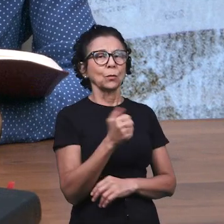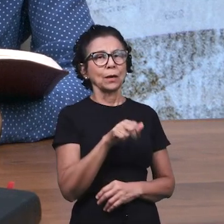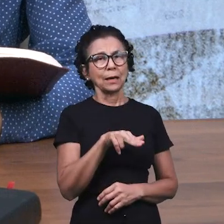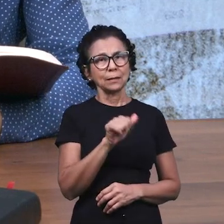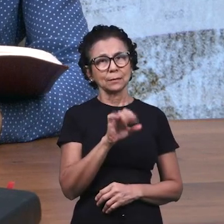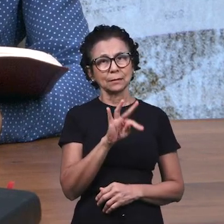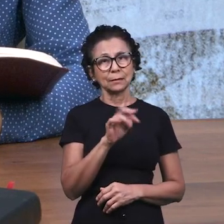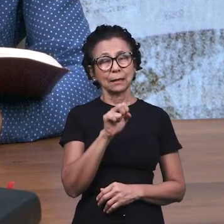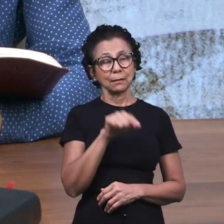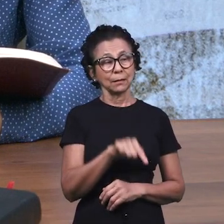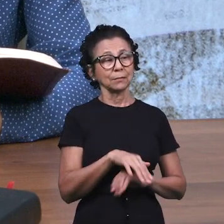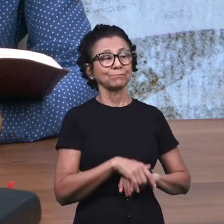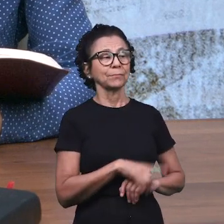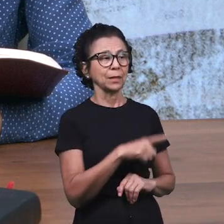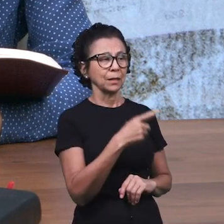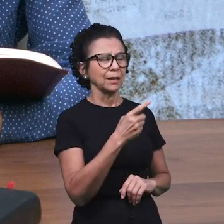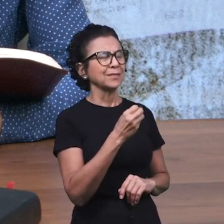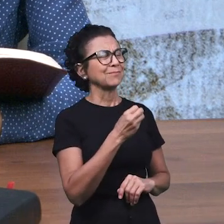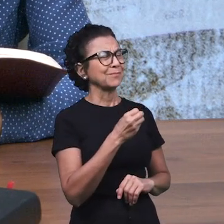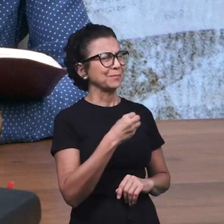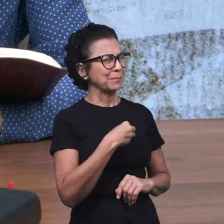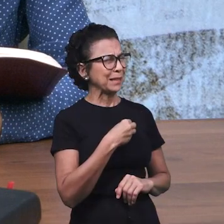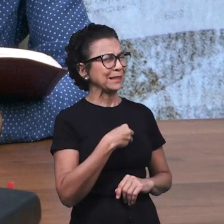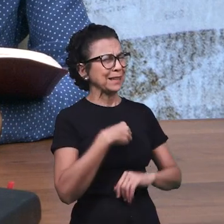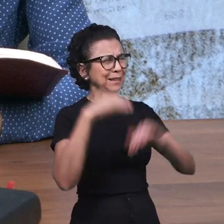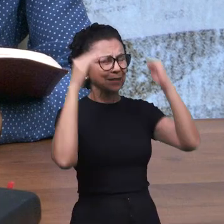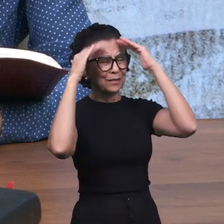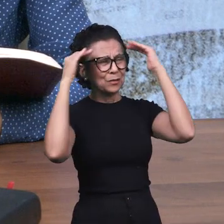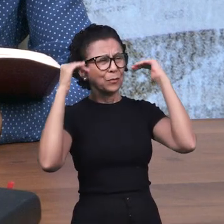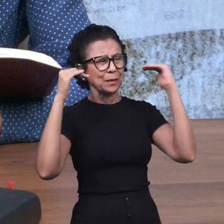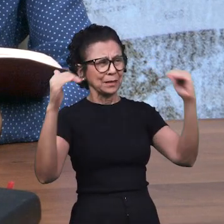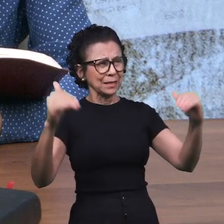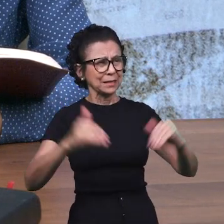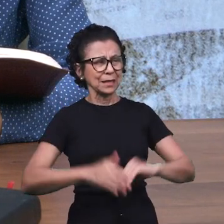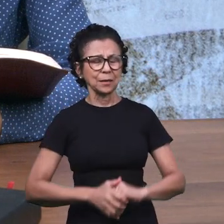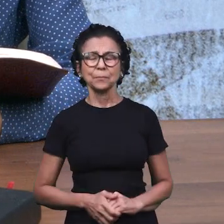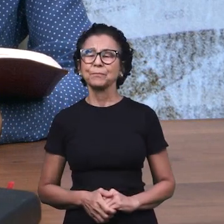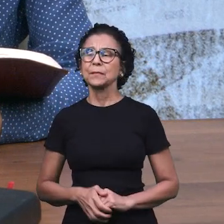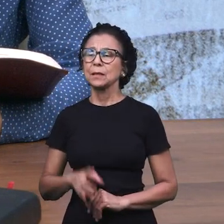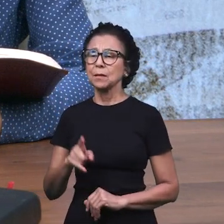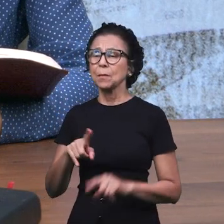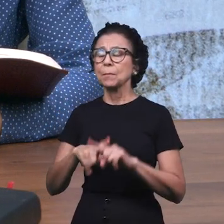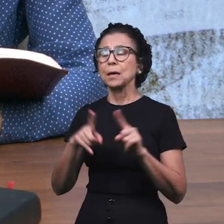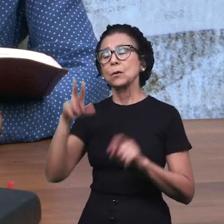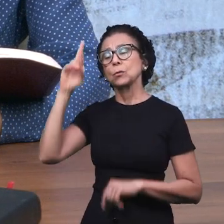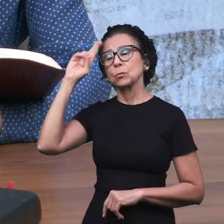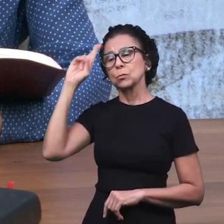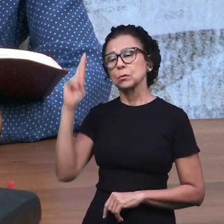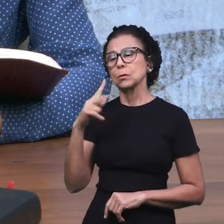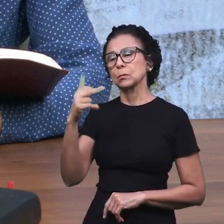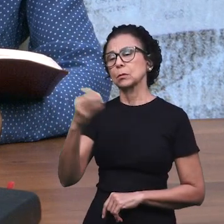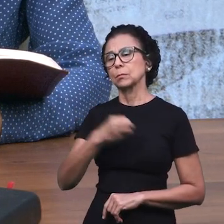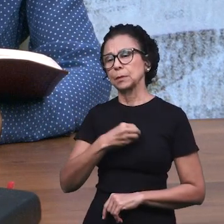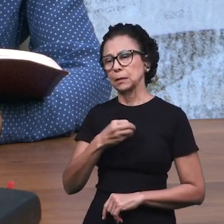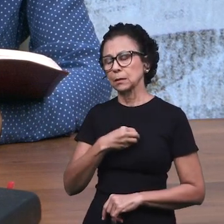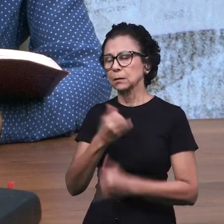disse Natã a Davi: também o Senhor traspassou o teu pecado, não